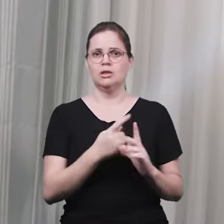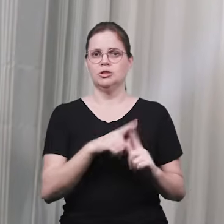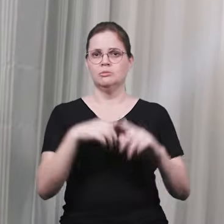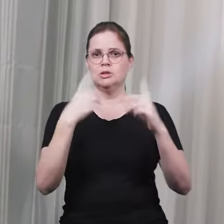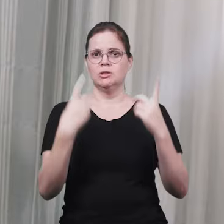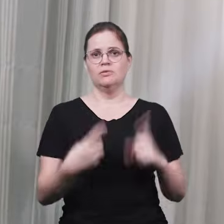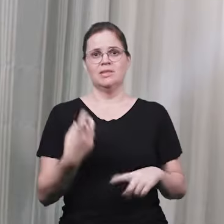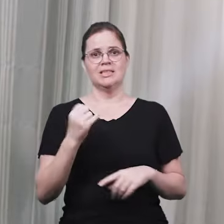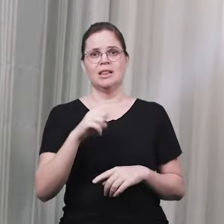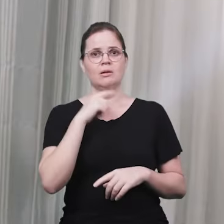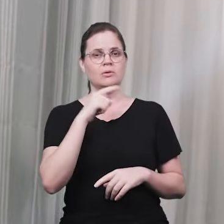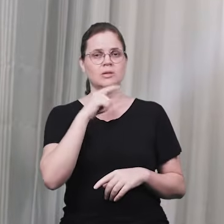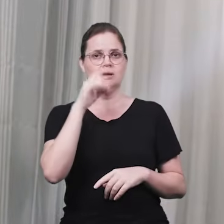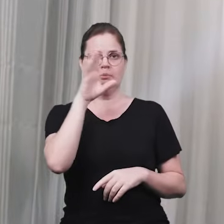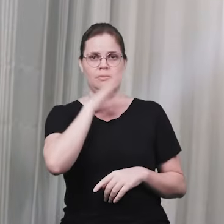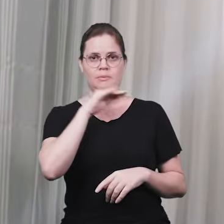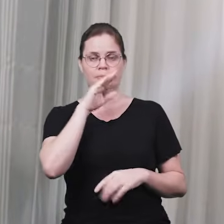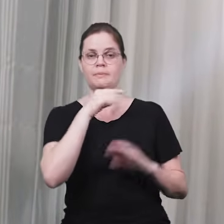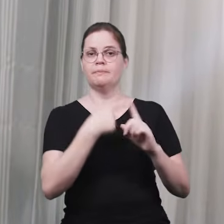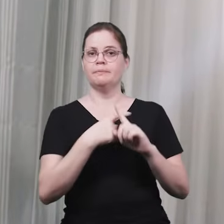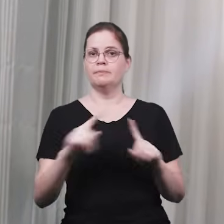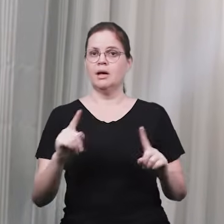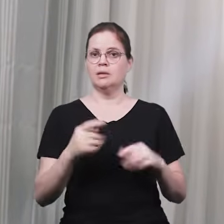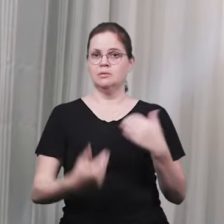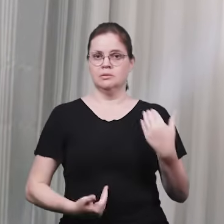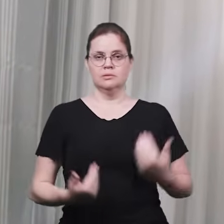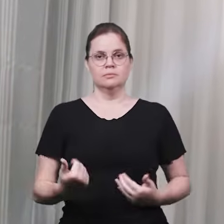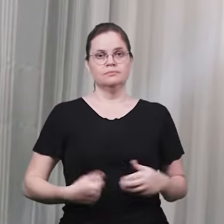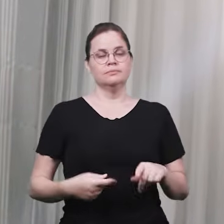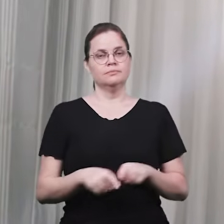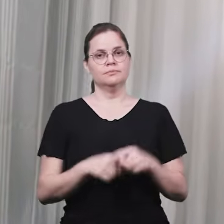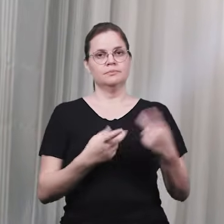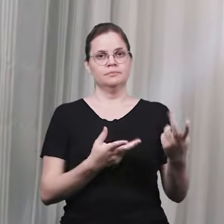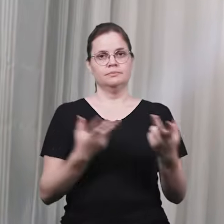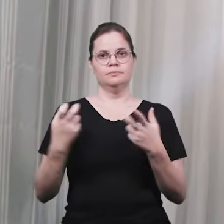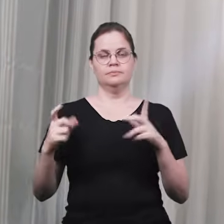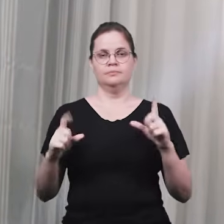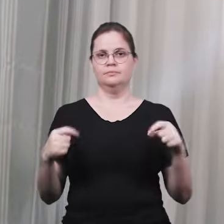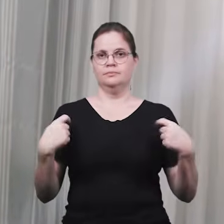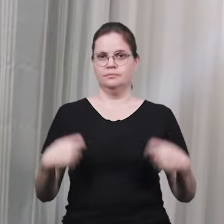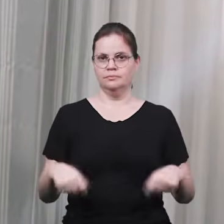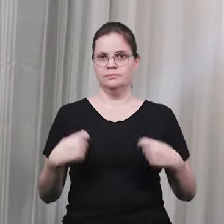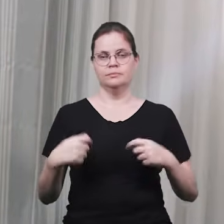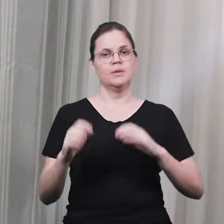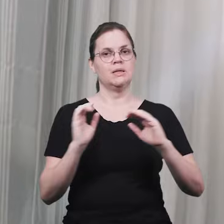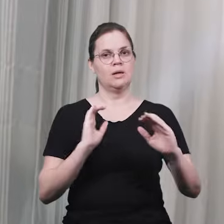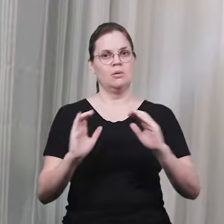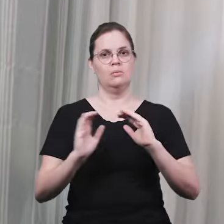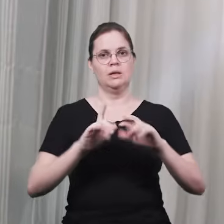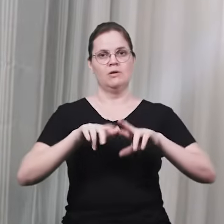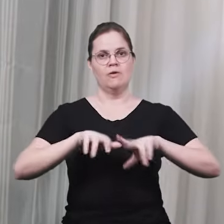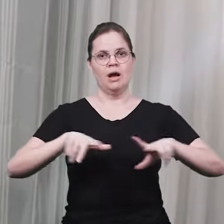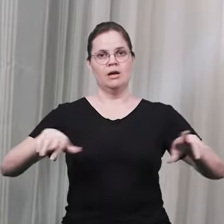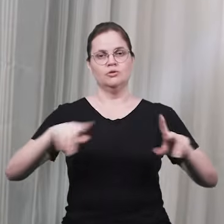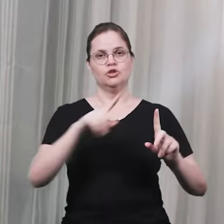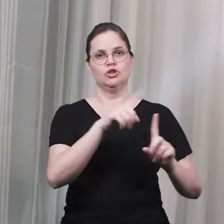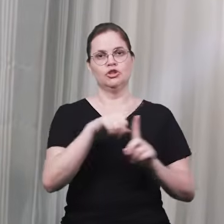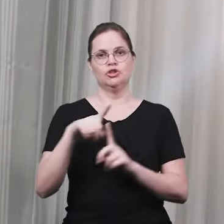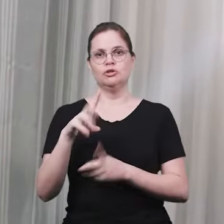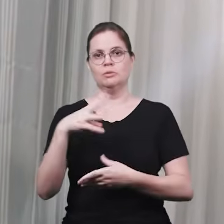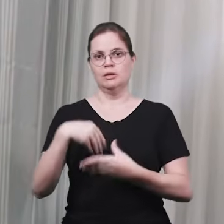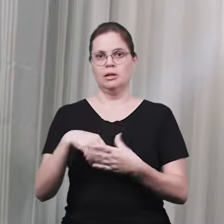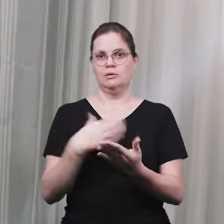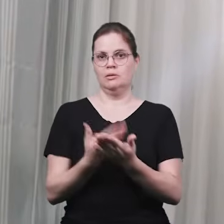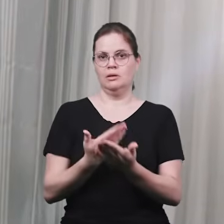igreja, ela também percebeu que há uma necessidade de ter essa comunicação para as nossas aulas,